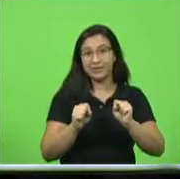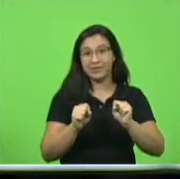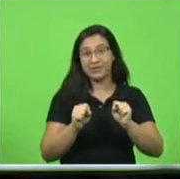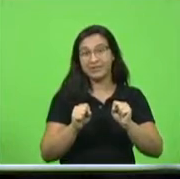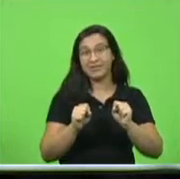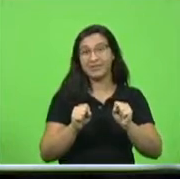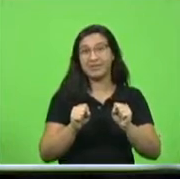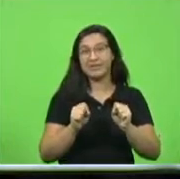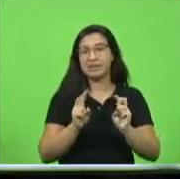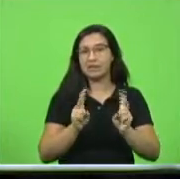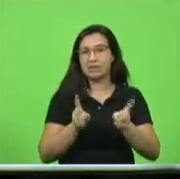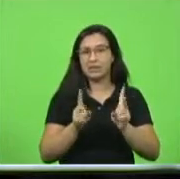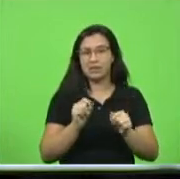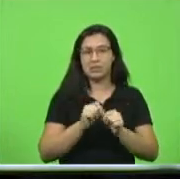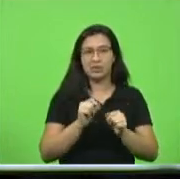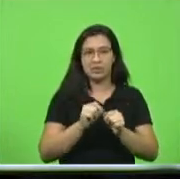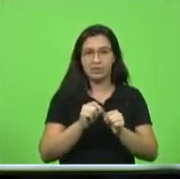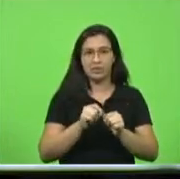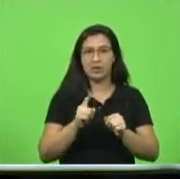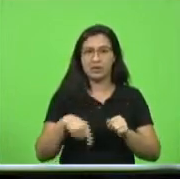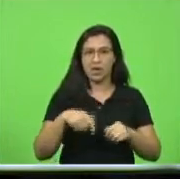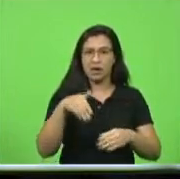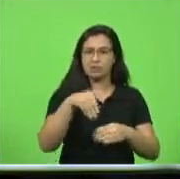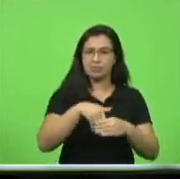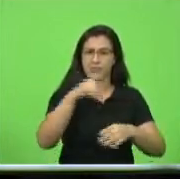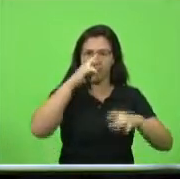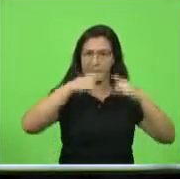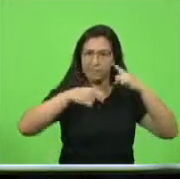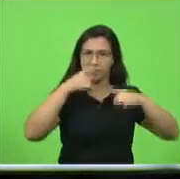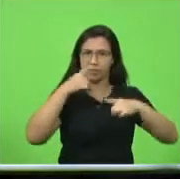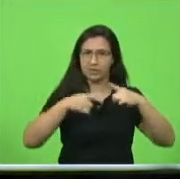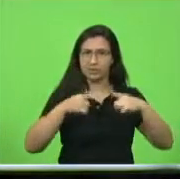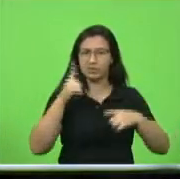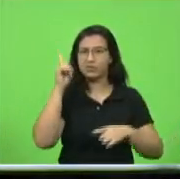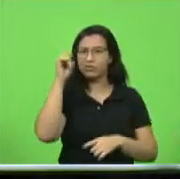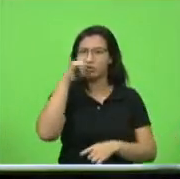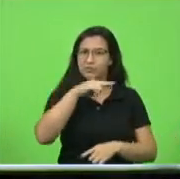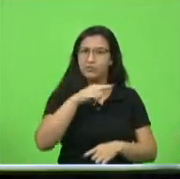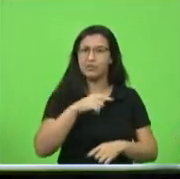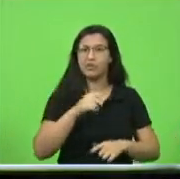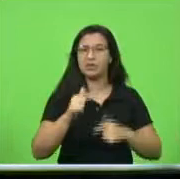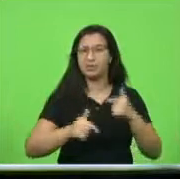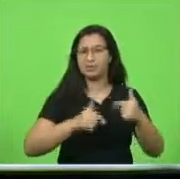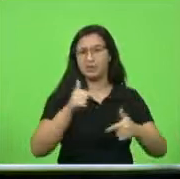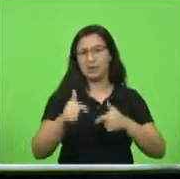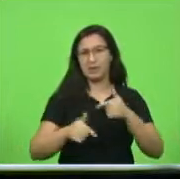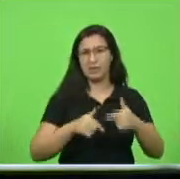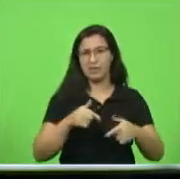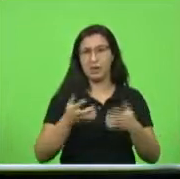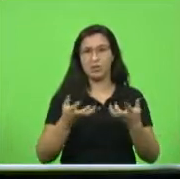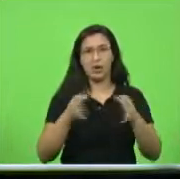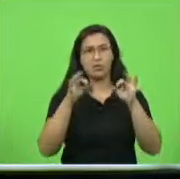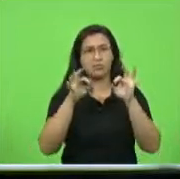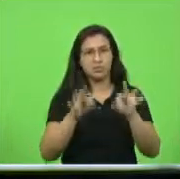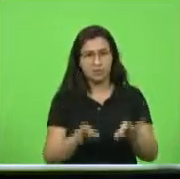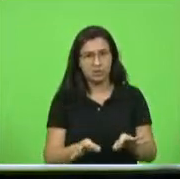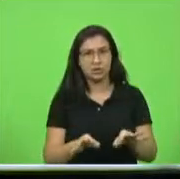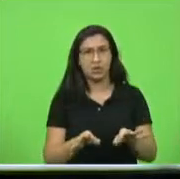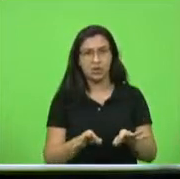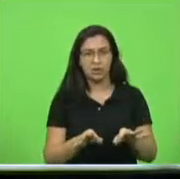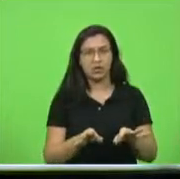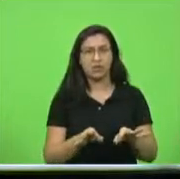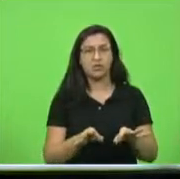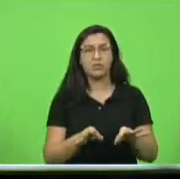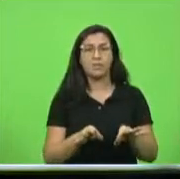fiz exercido. O mandato duro, duro, crítico, crítico, querendo as coisas corretas, mas